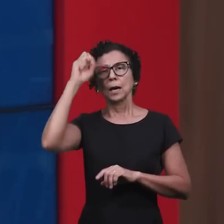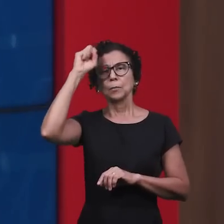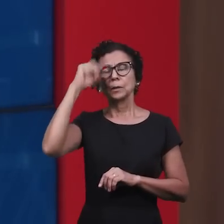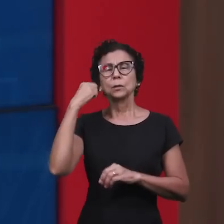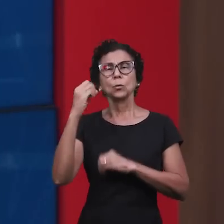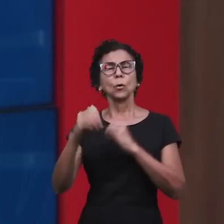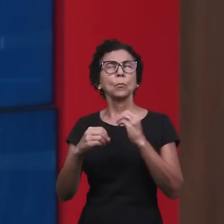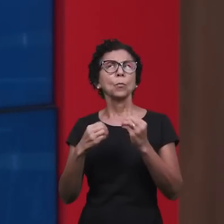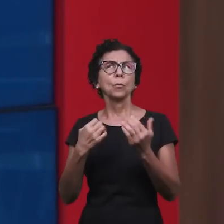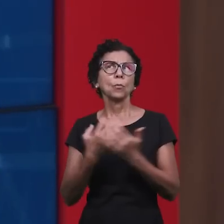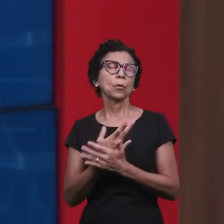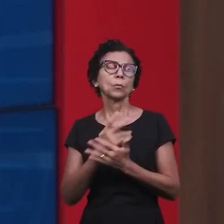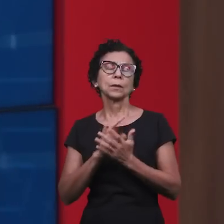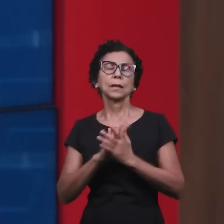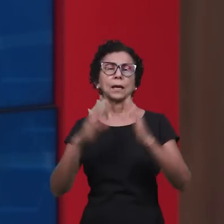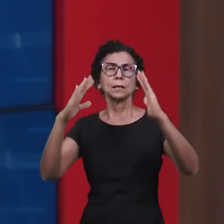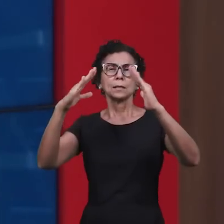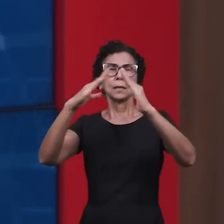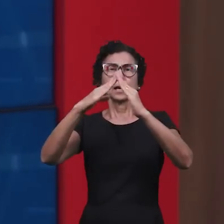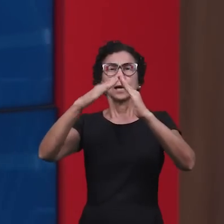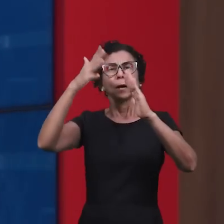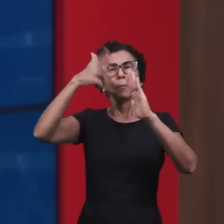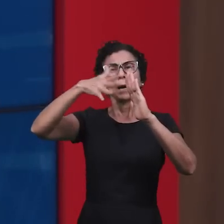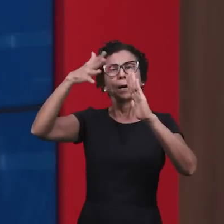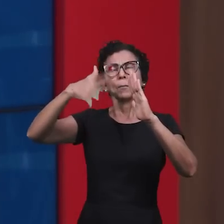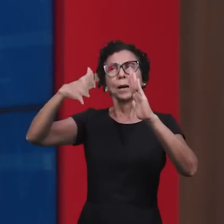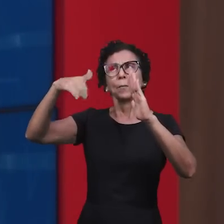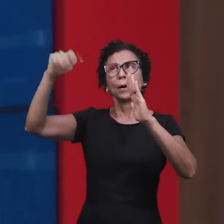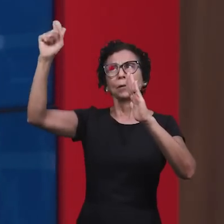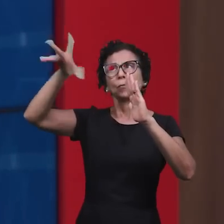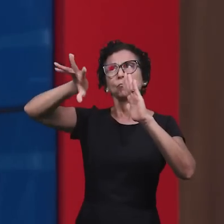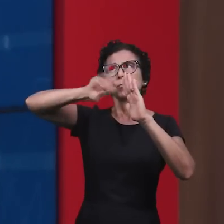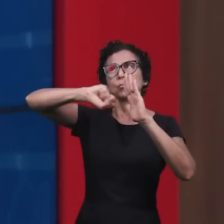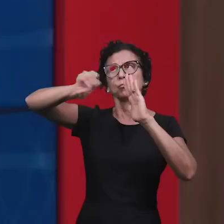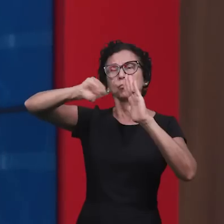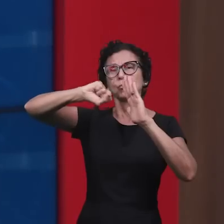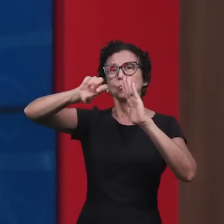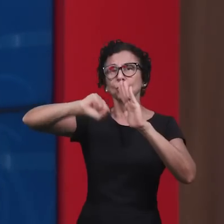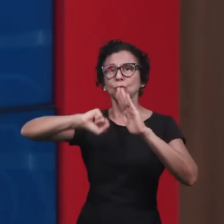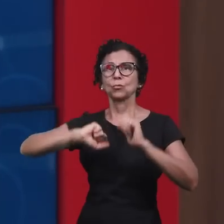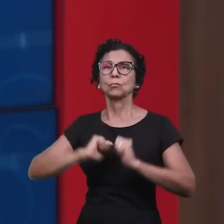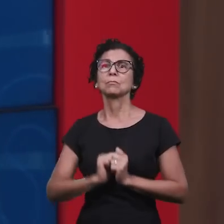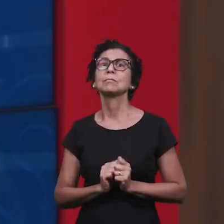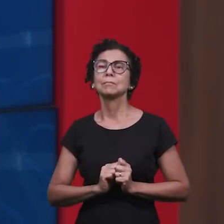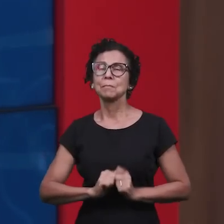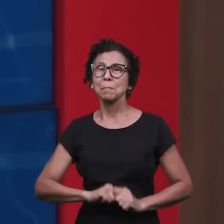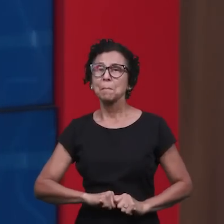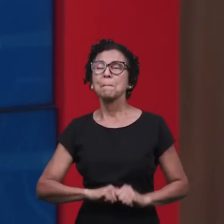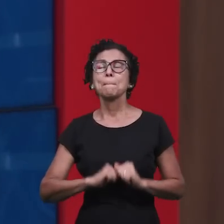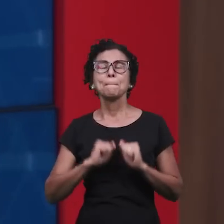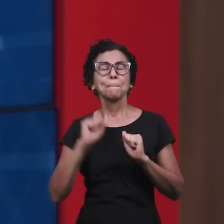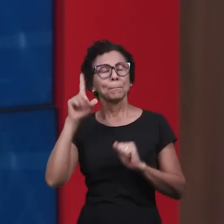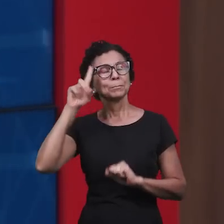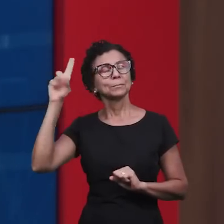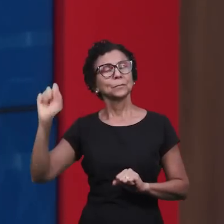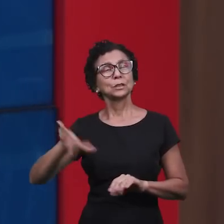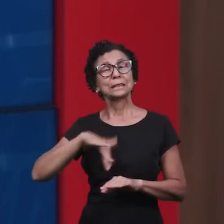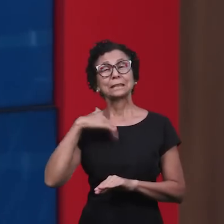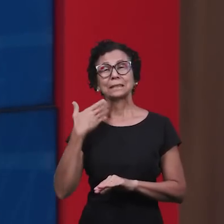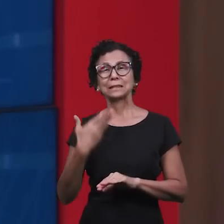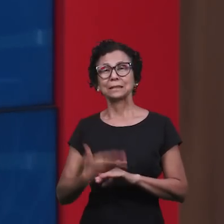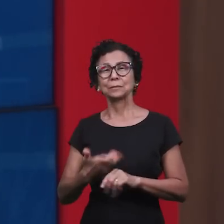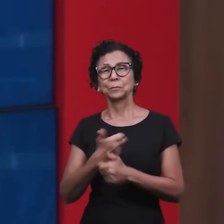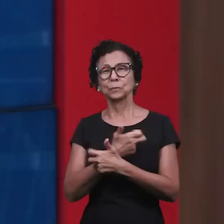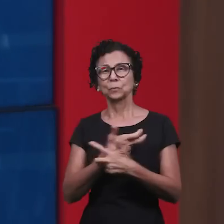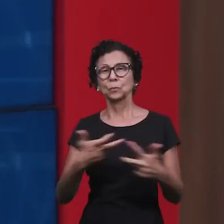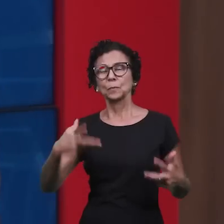o sítio Esperança, olha só, abriga a maior usina fotovoltaica da igreja. Foi um dia de muito